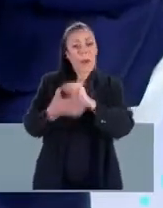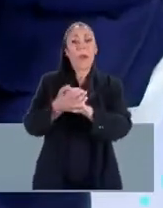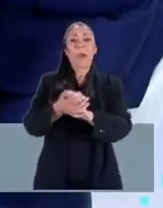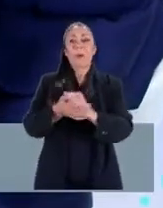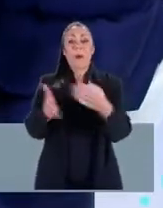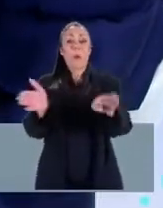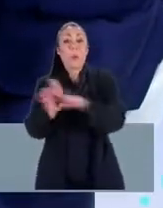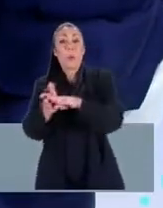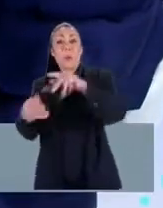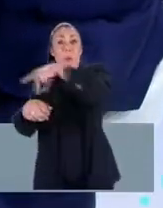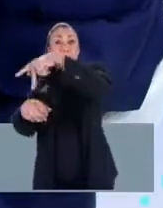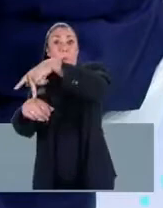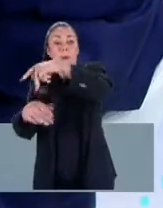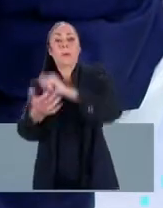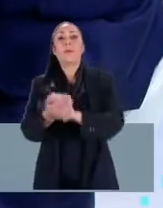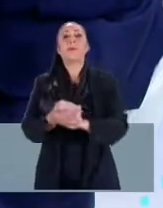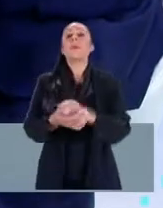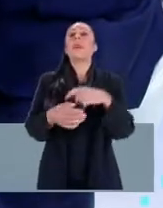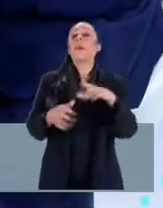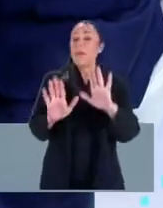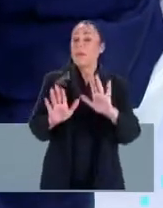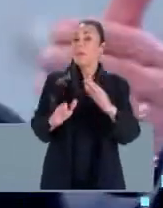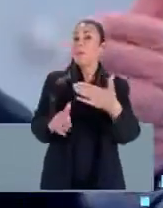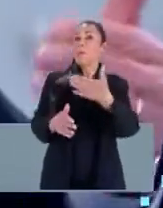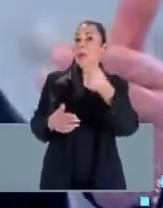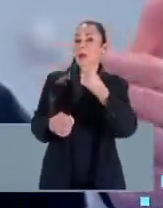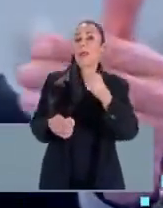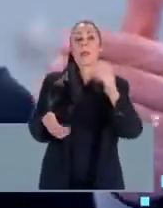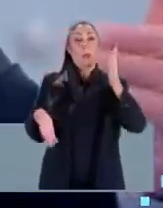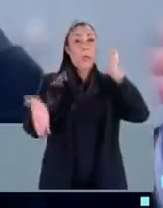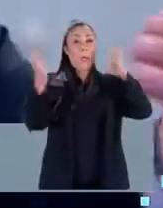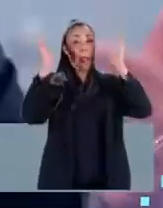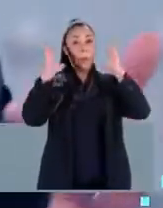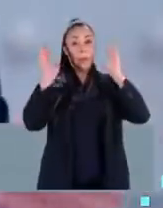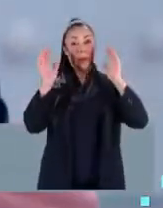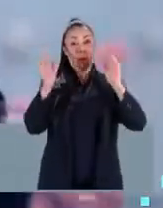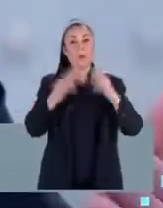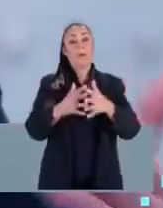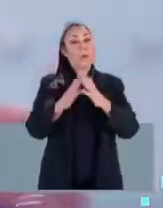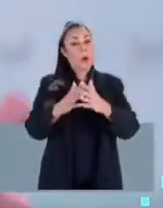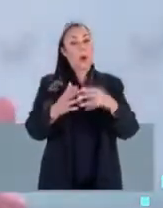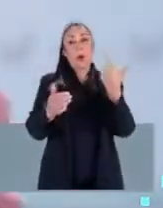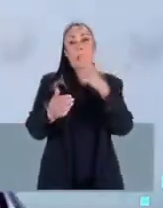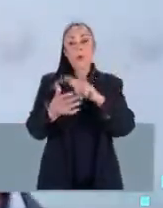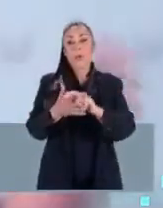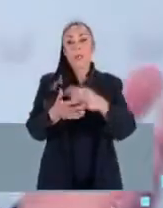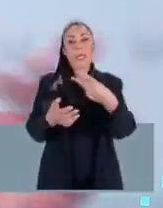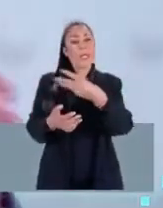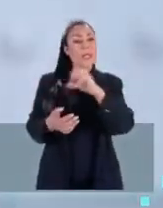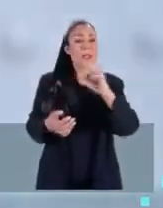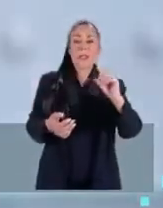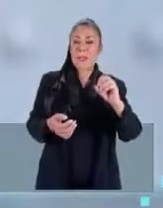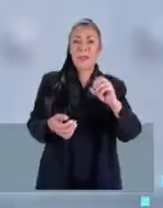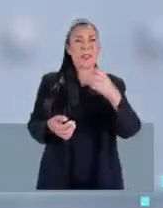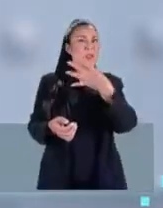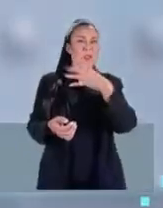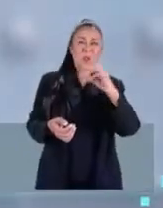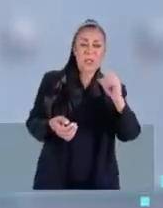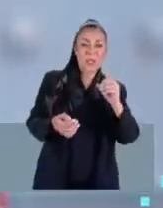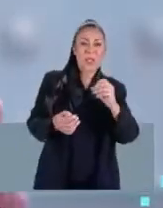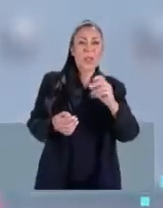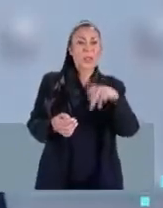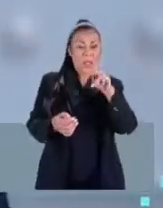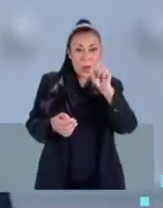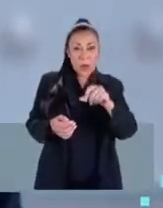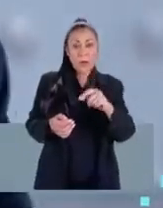outro, você precisa de trem. O ideal é que um caminhão faça um transporte de, no máximo, 300, 400 quilômetros. O restante tem que ser de trem.